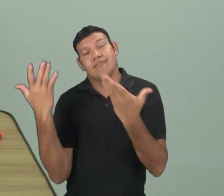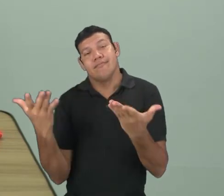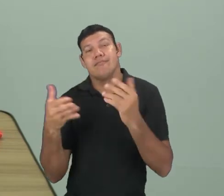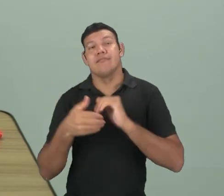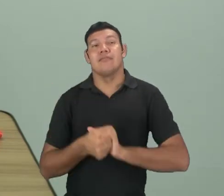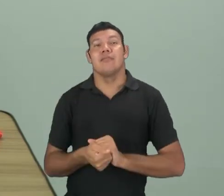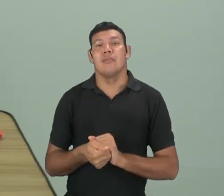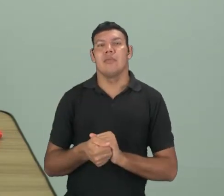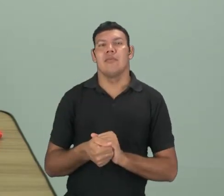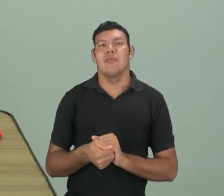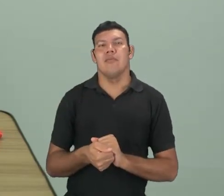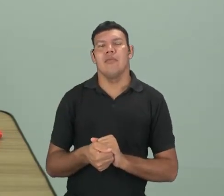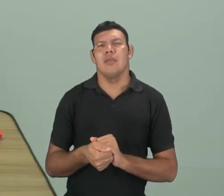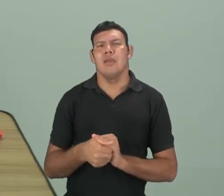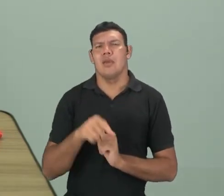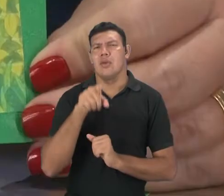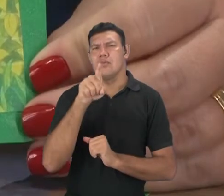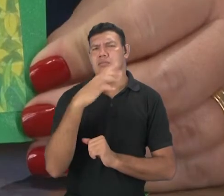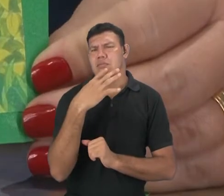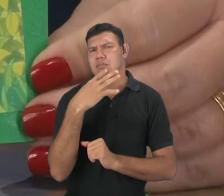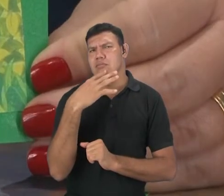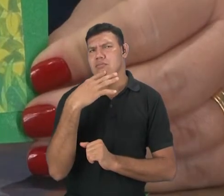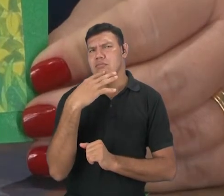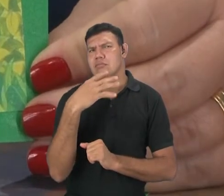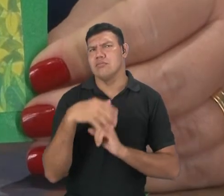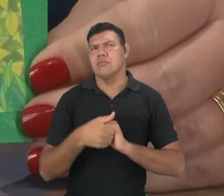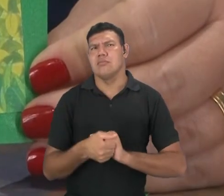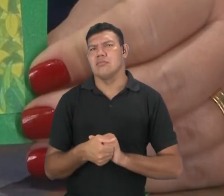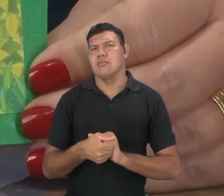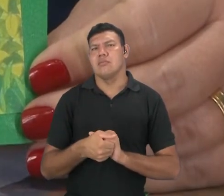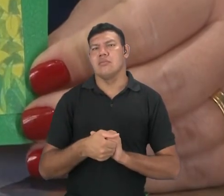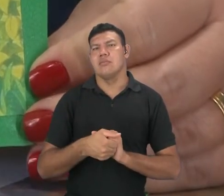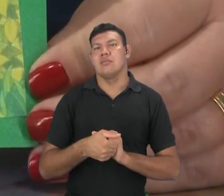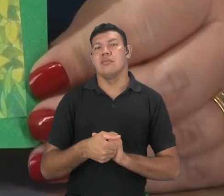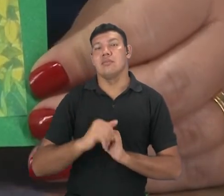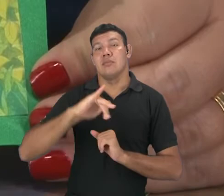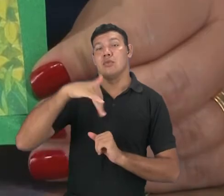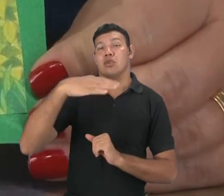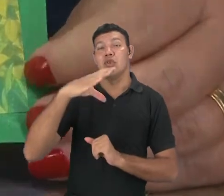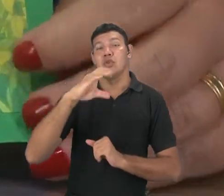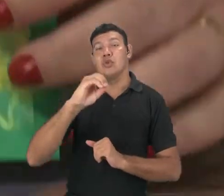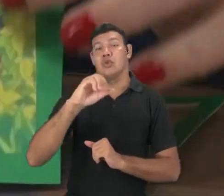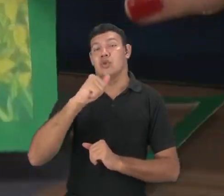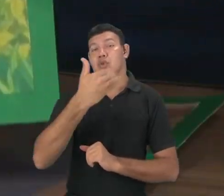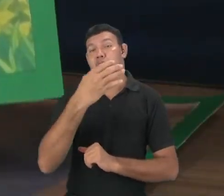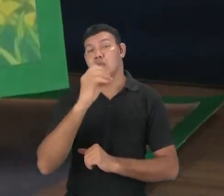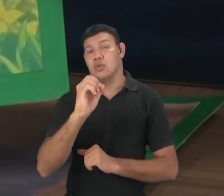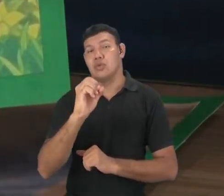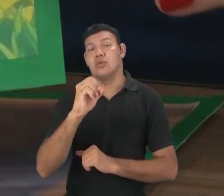E esse aqui, vocês conhecem? João e Maria, né?